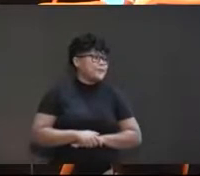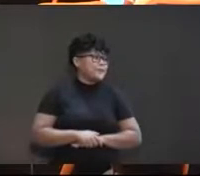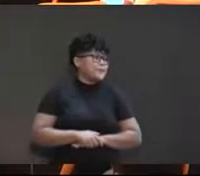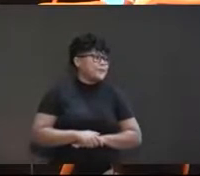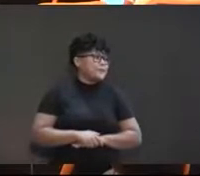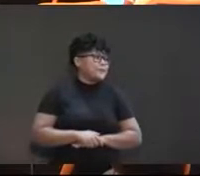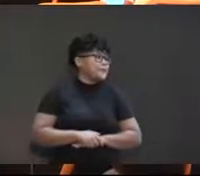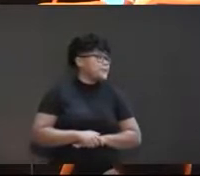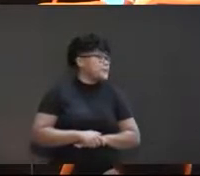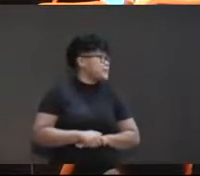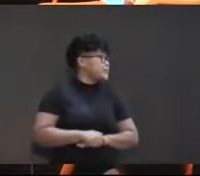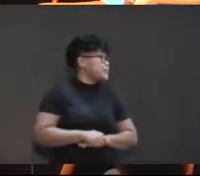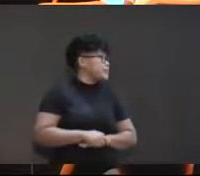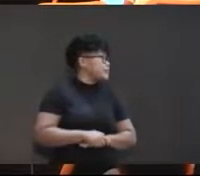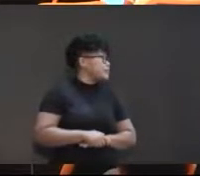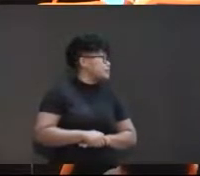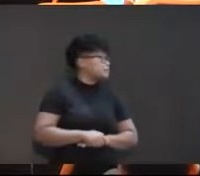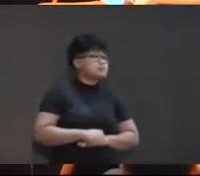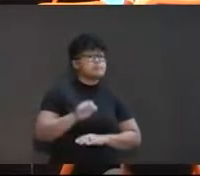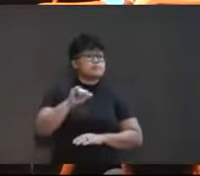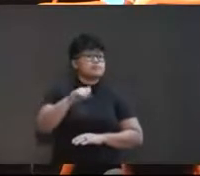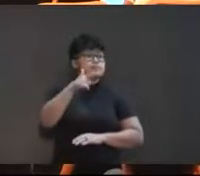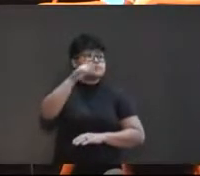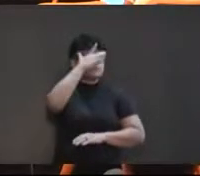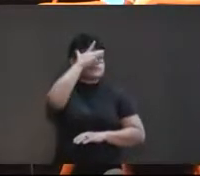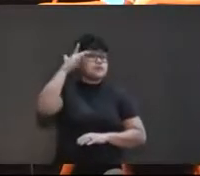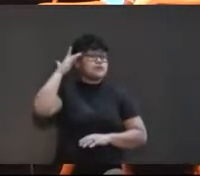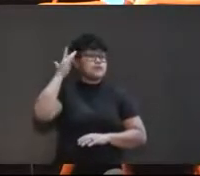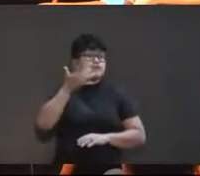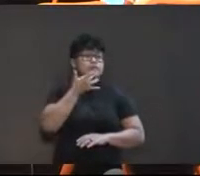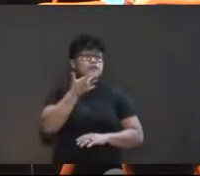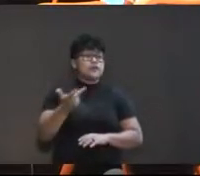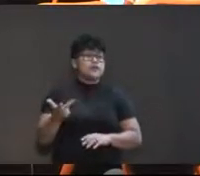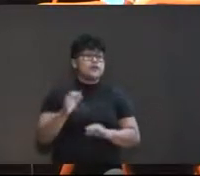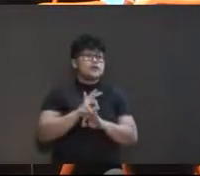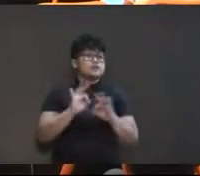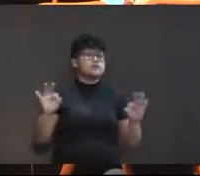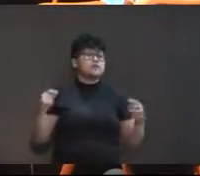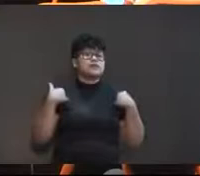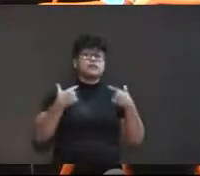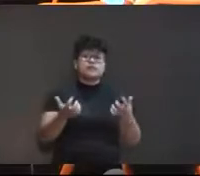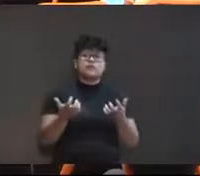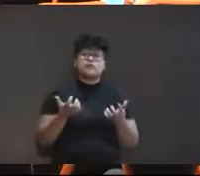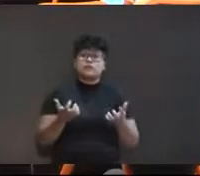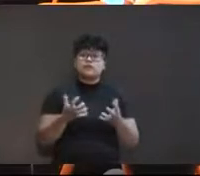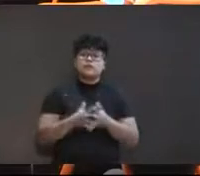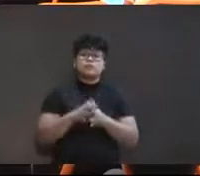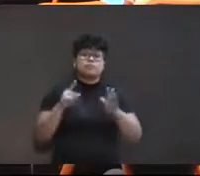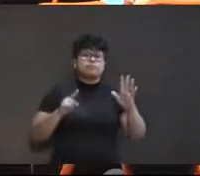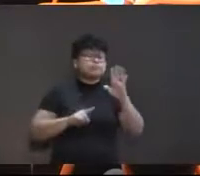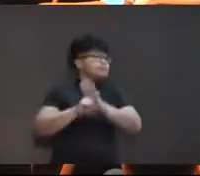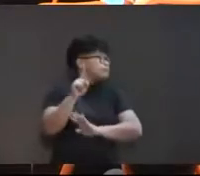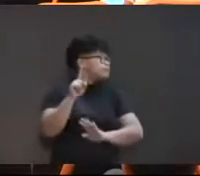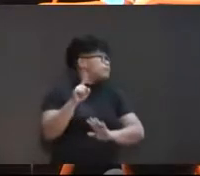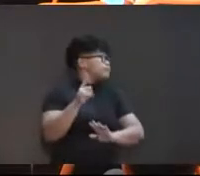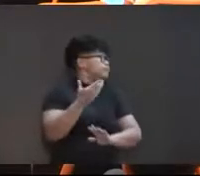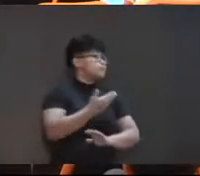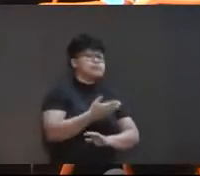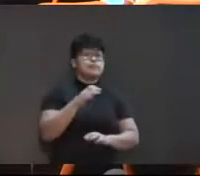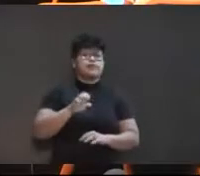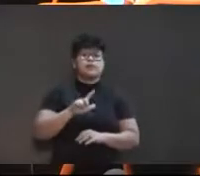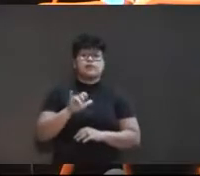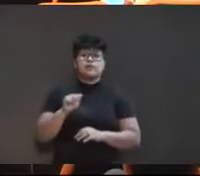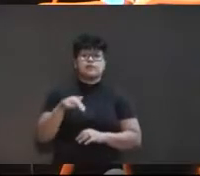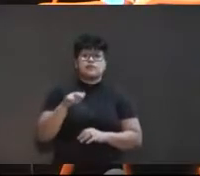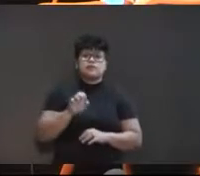bom se alguém não tiver mais nenhum questionamento mas considerações eu gostaria de fazer uma perguntinha professora Lidiane